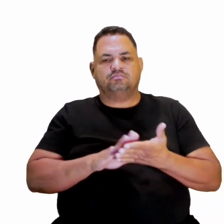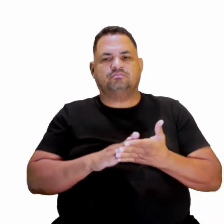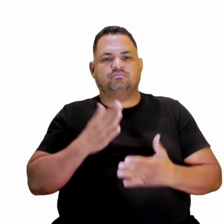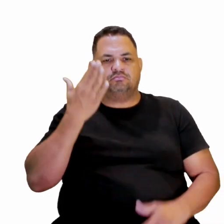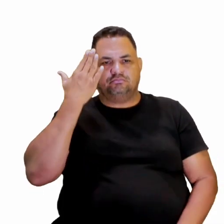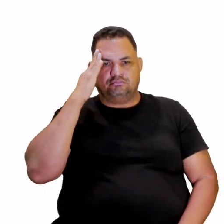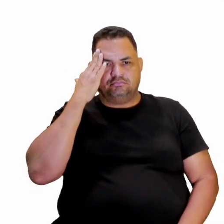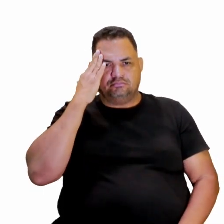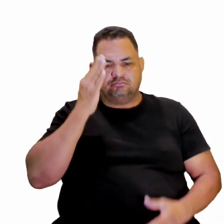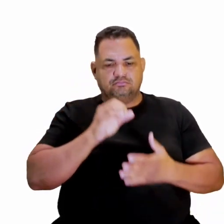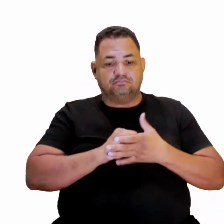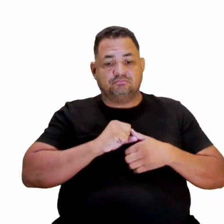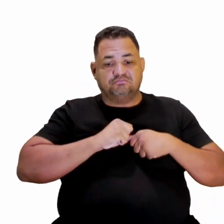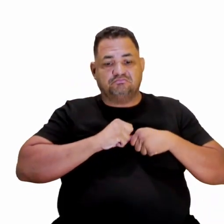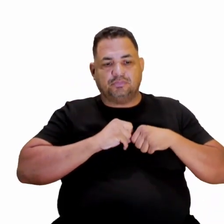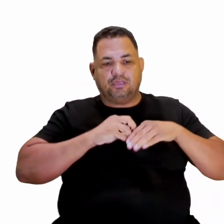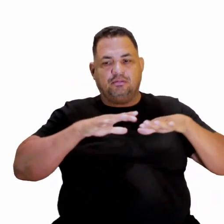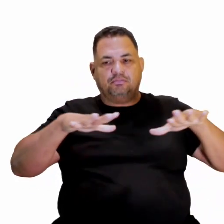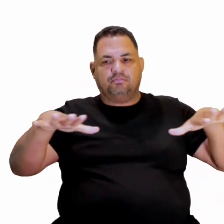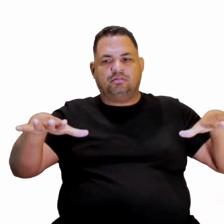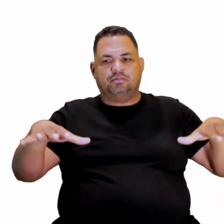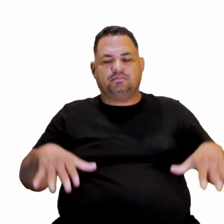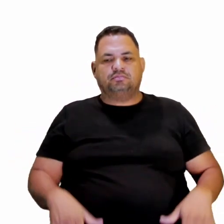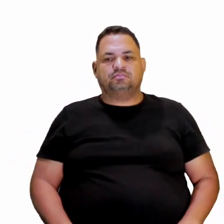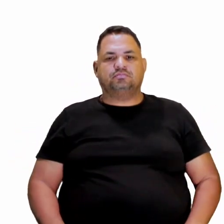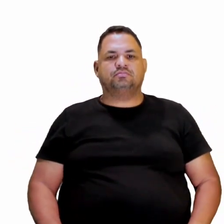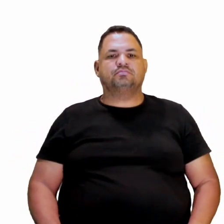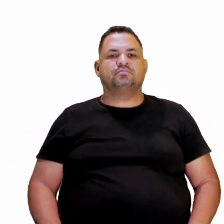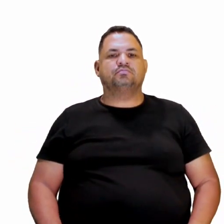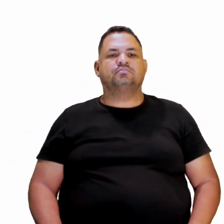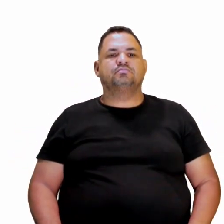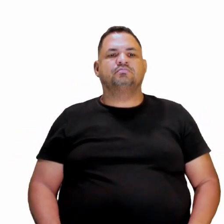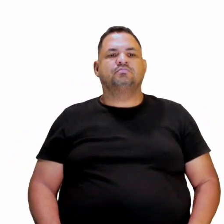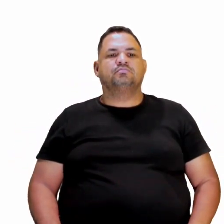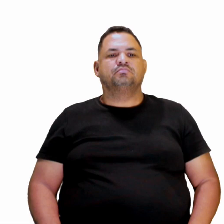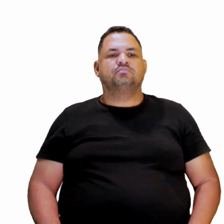Não, abrangentes, são vastas.